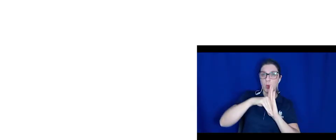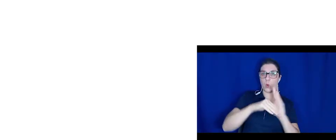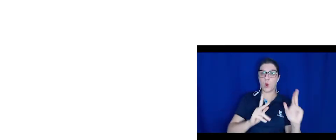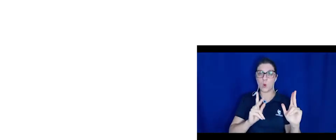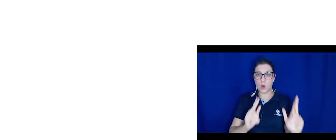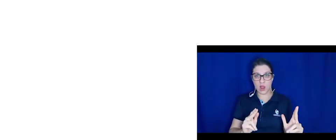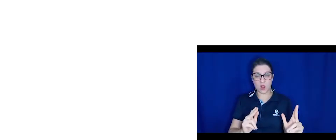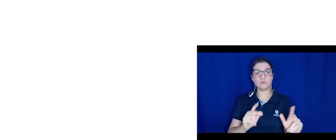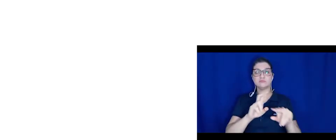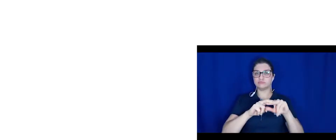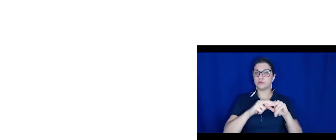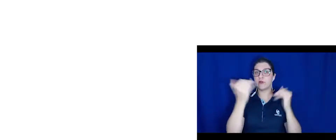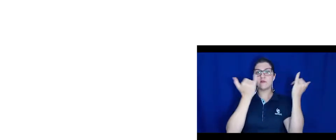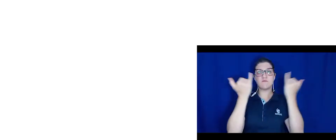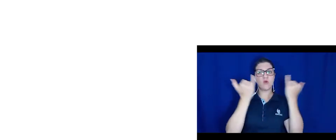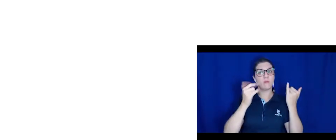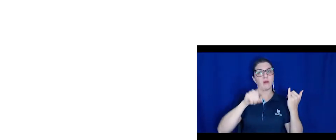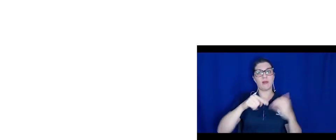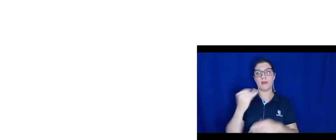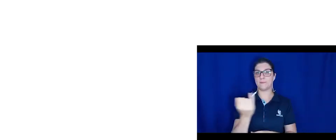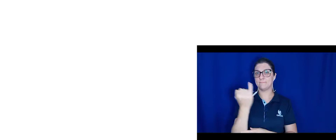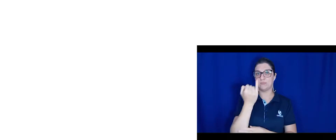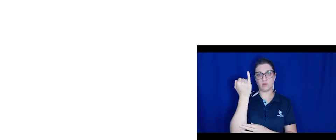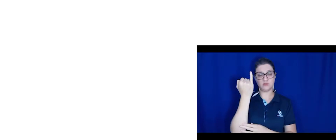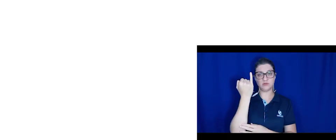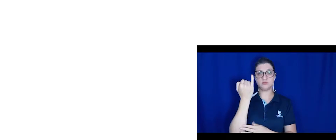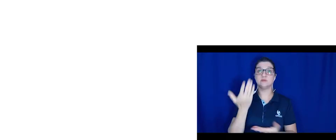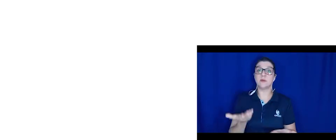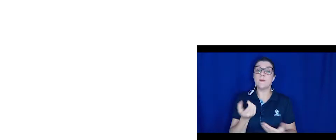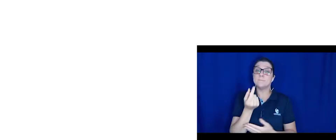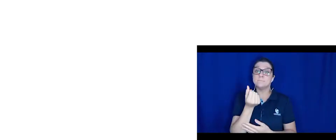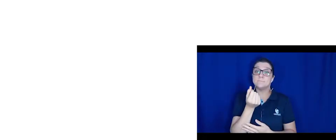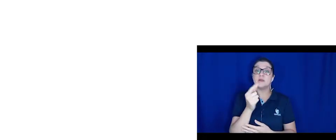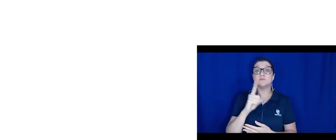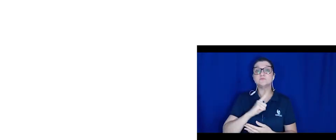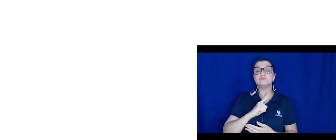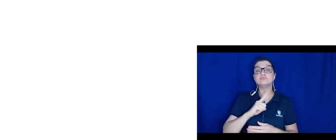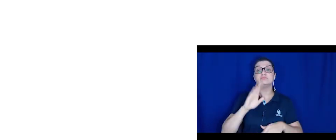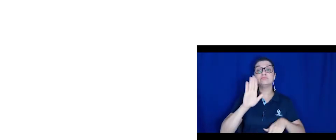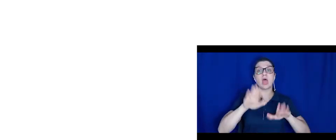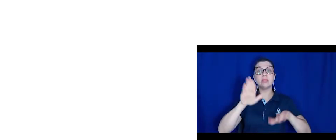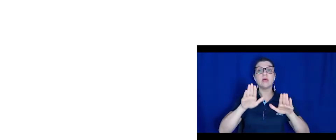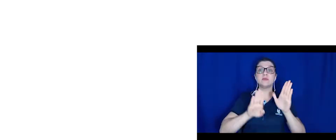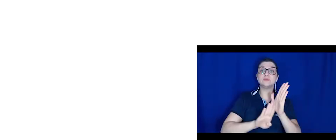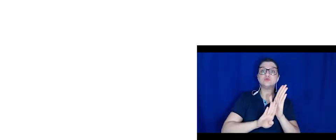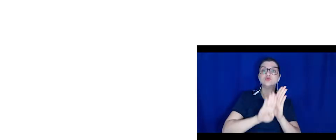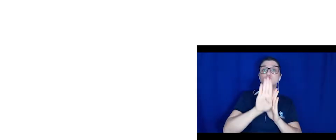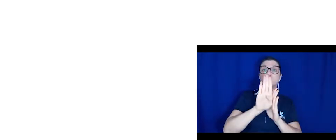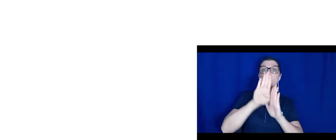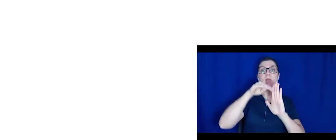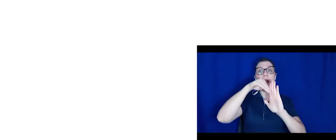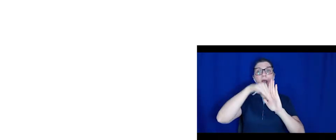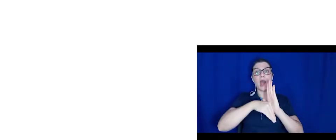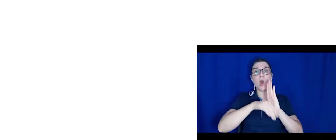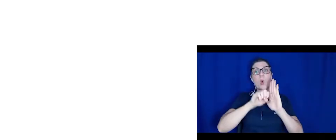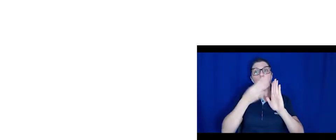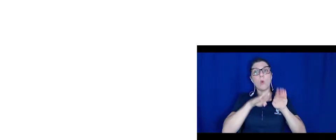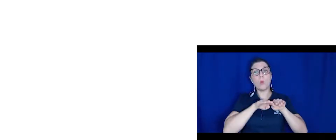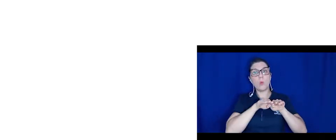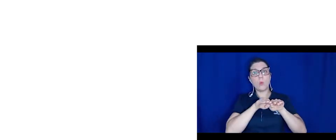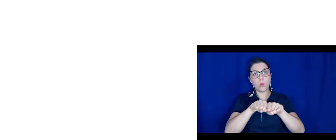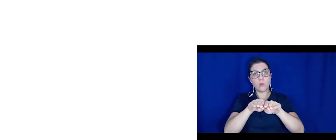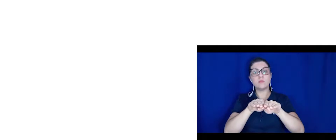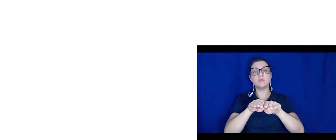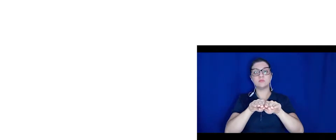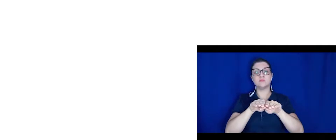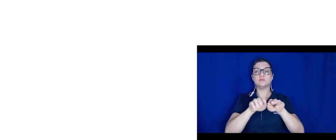todas as informações disponíveis. E os preços se movem em tendências altistas, baixistas ou lateralistas.